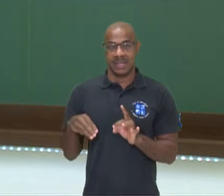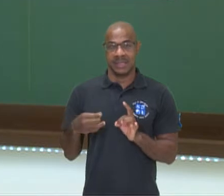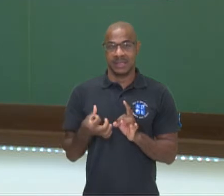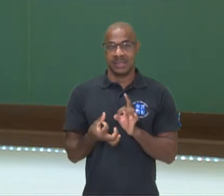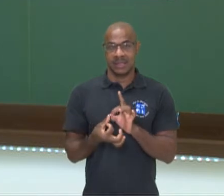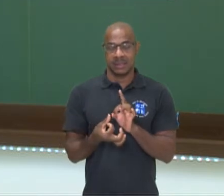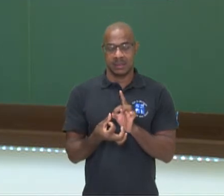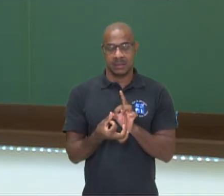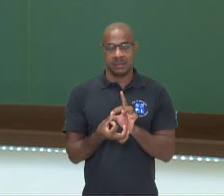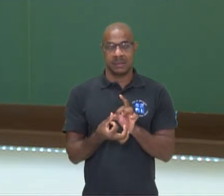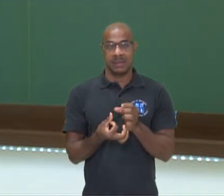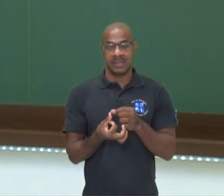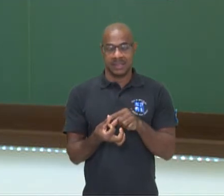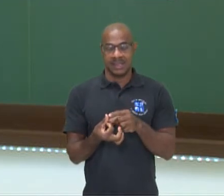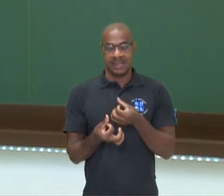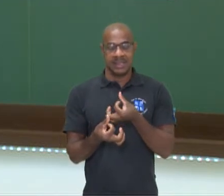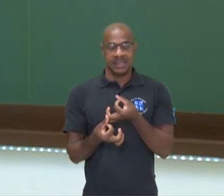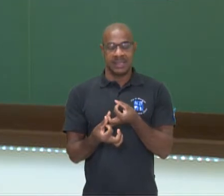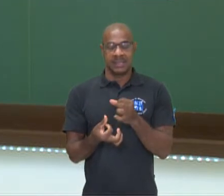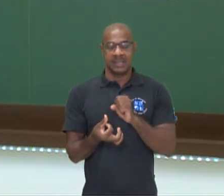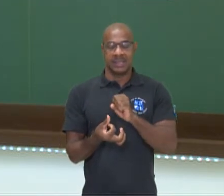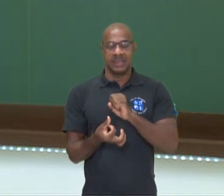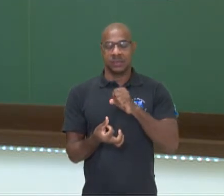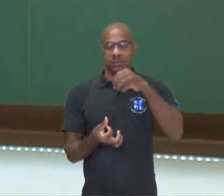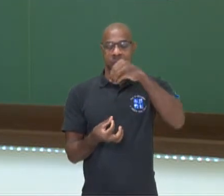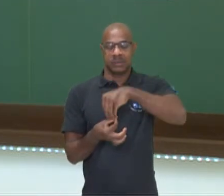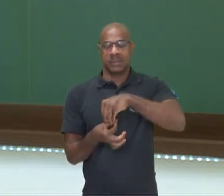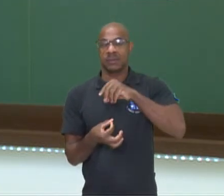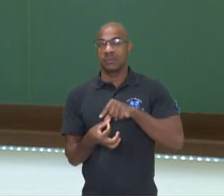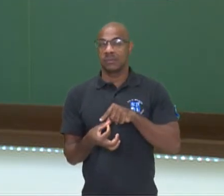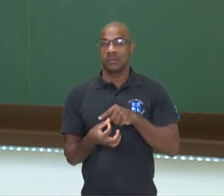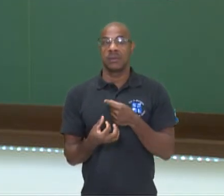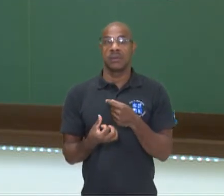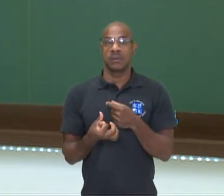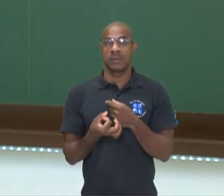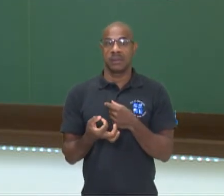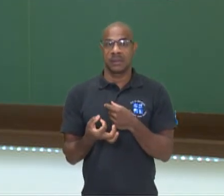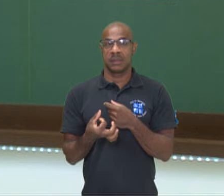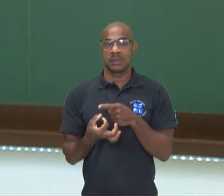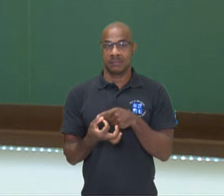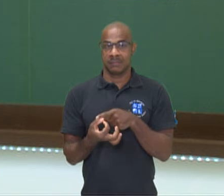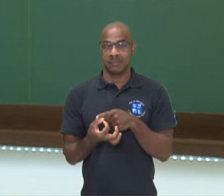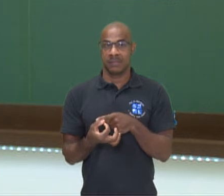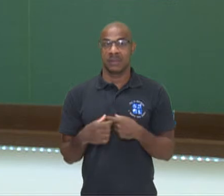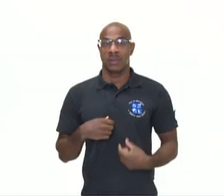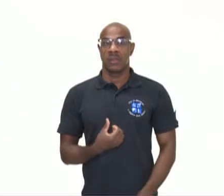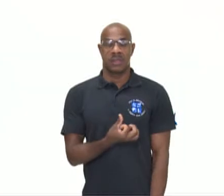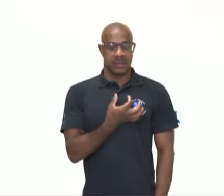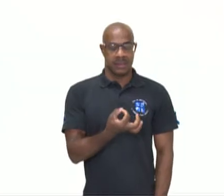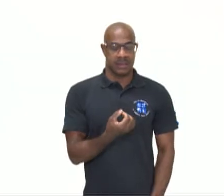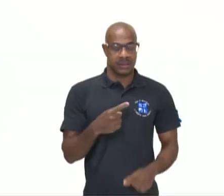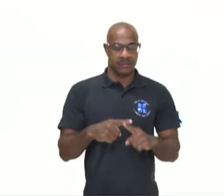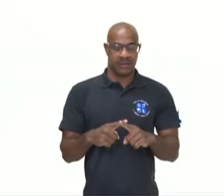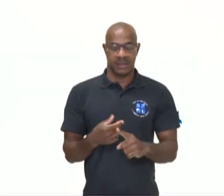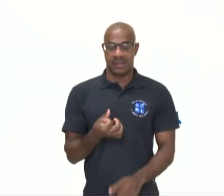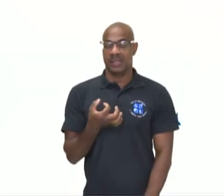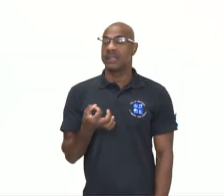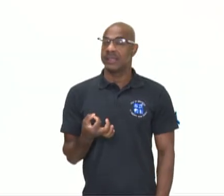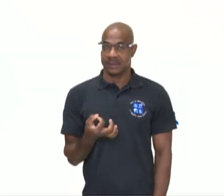tenho 60 segundos, então, em 1 hora, vai ter 60 vezes 60